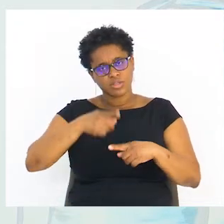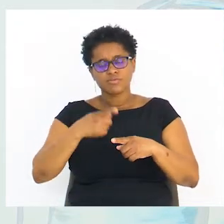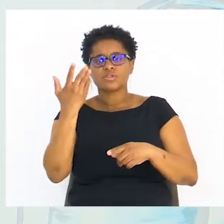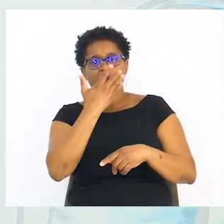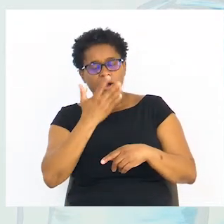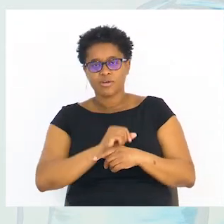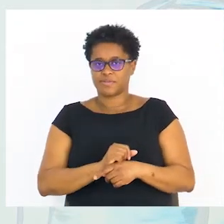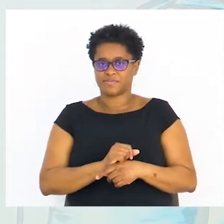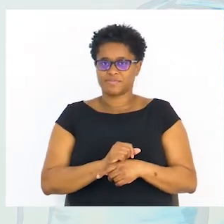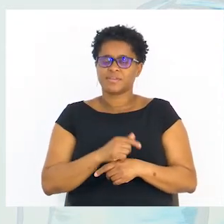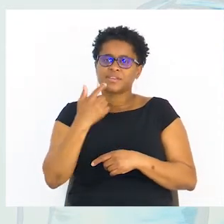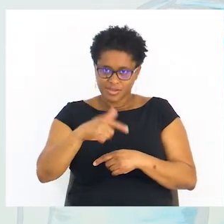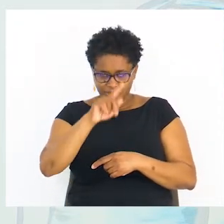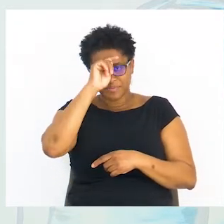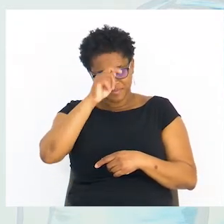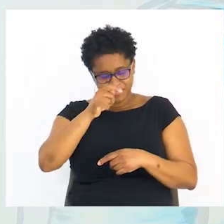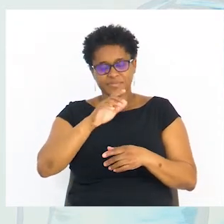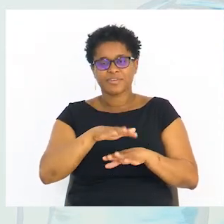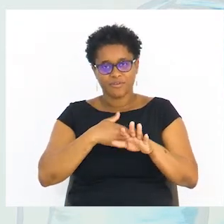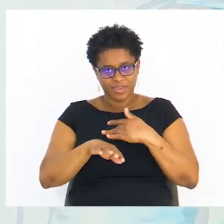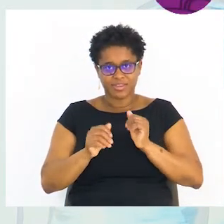aula estão cumpridos.